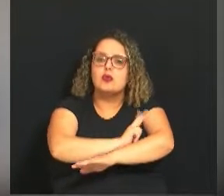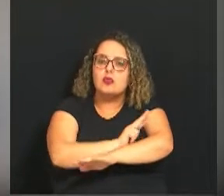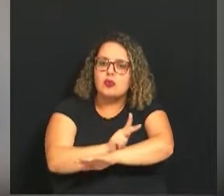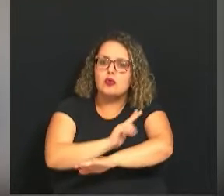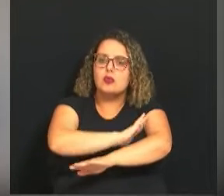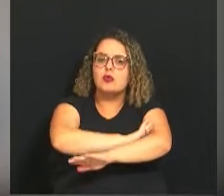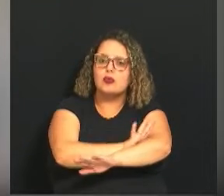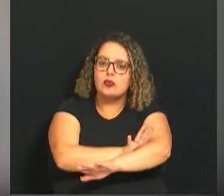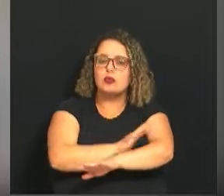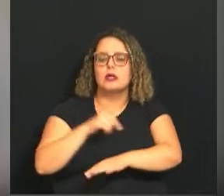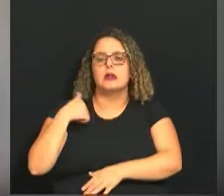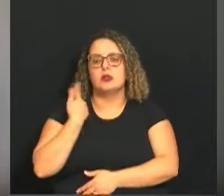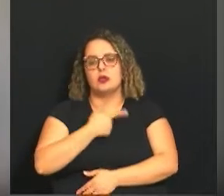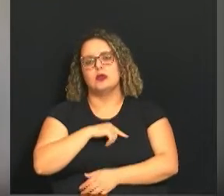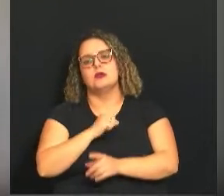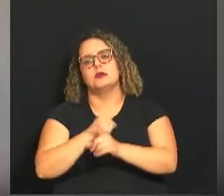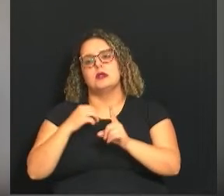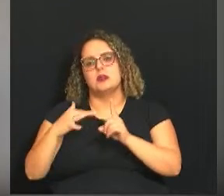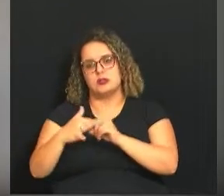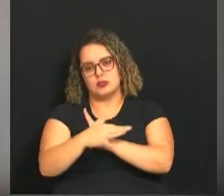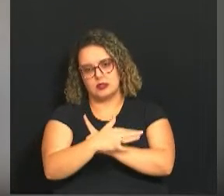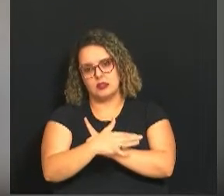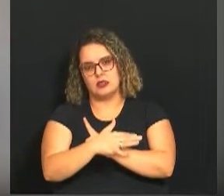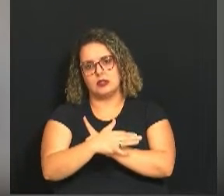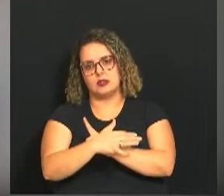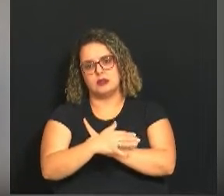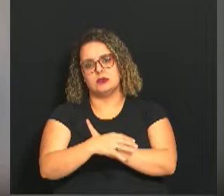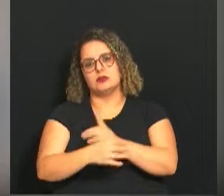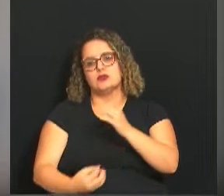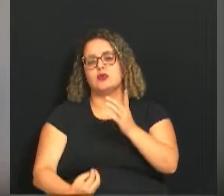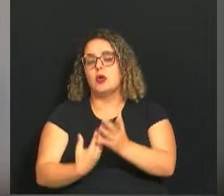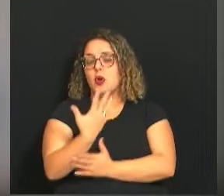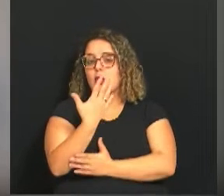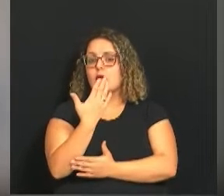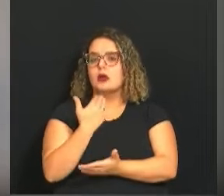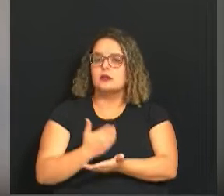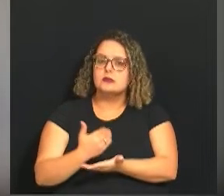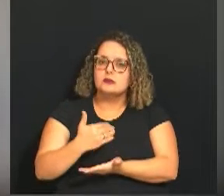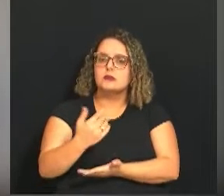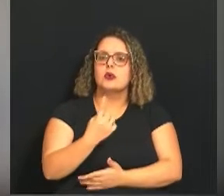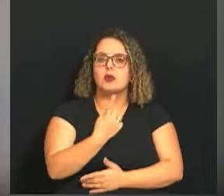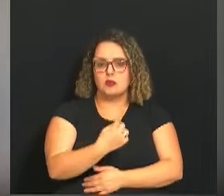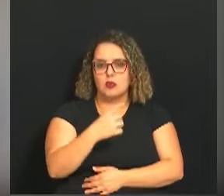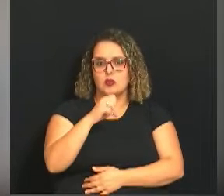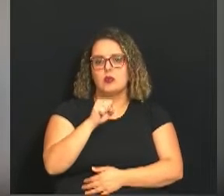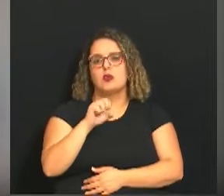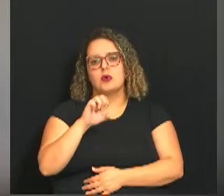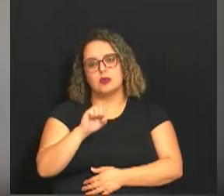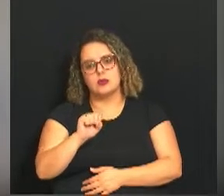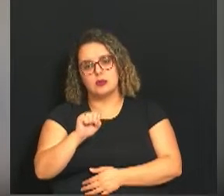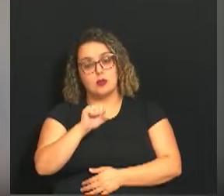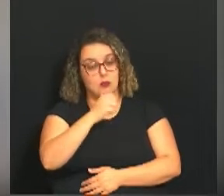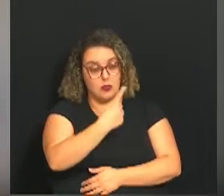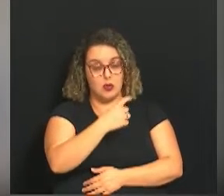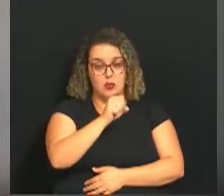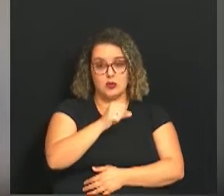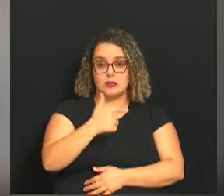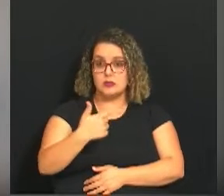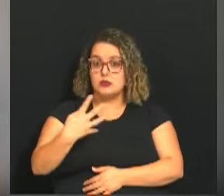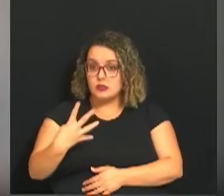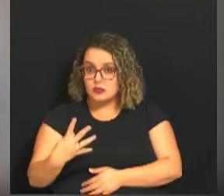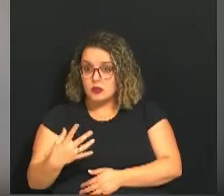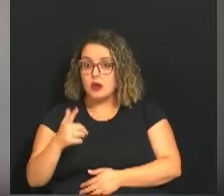nossa sociedade. E essa origem se dá justamente em 1824, quando, após